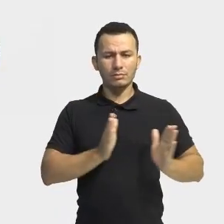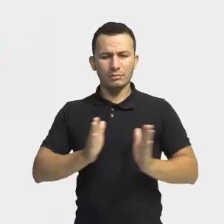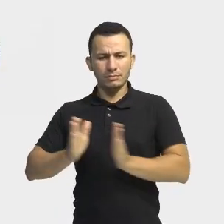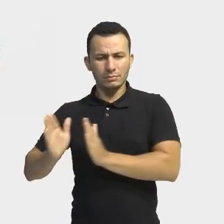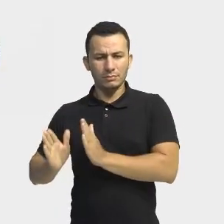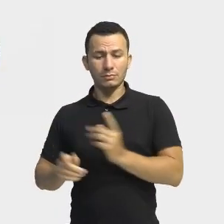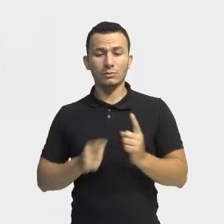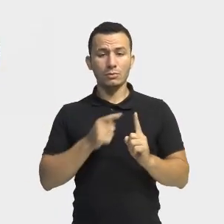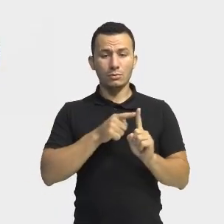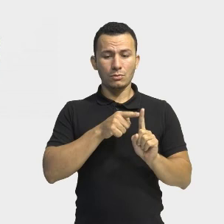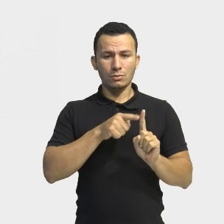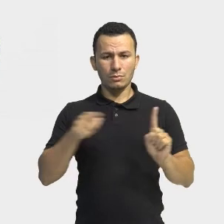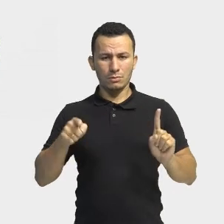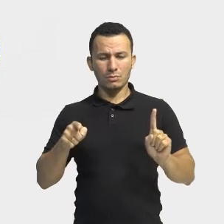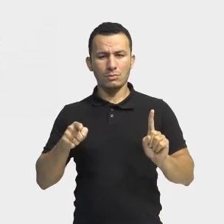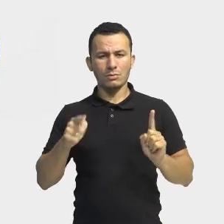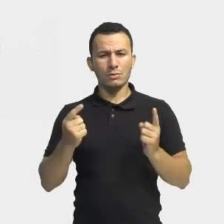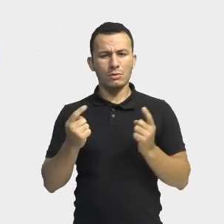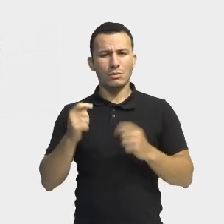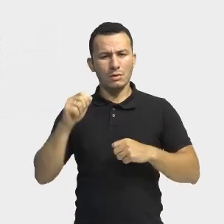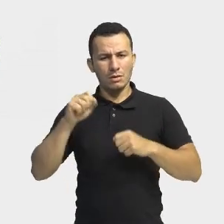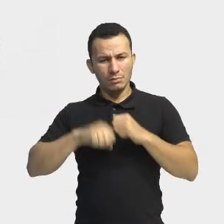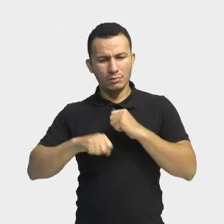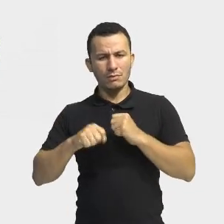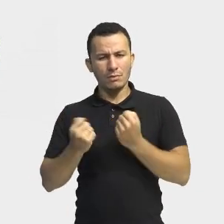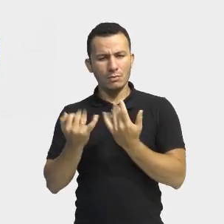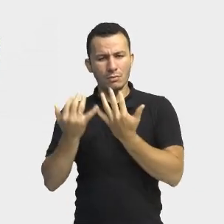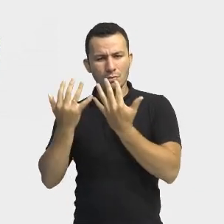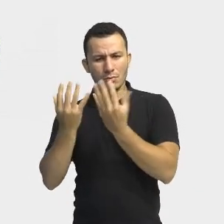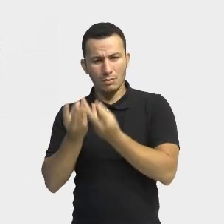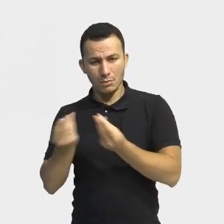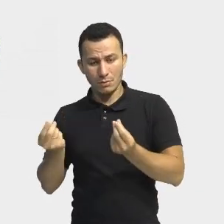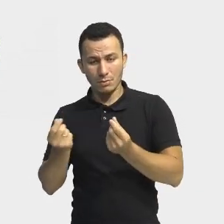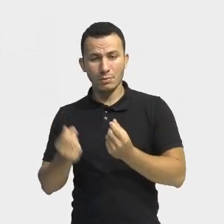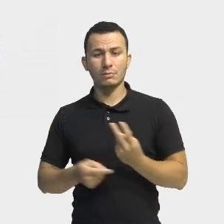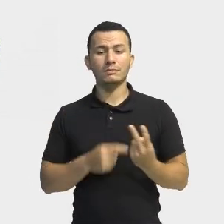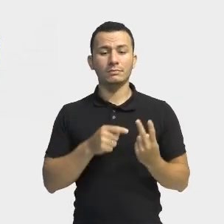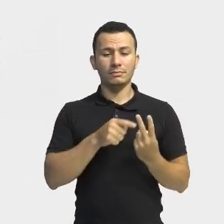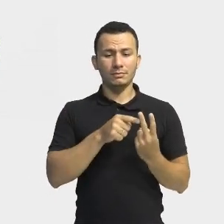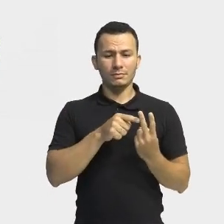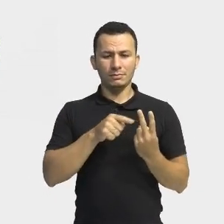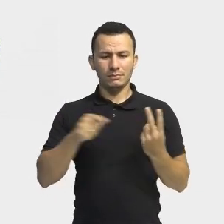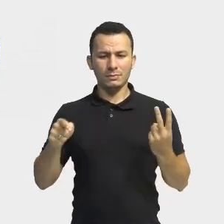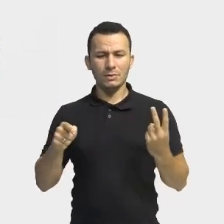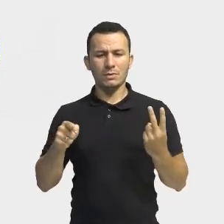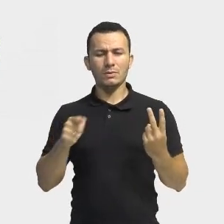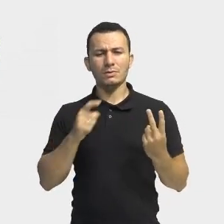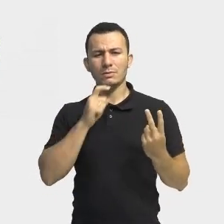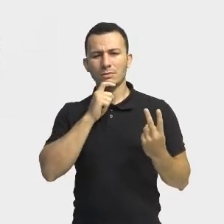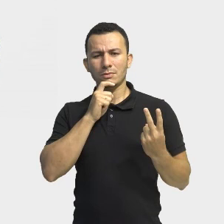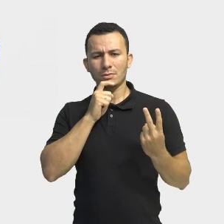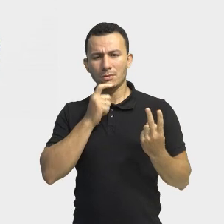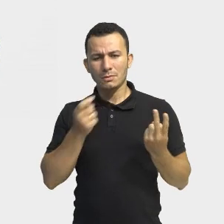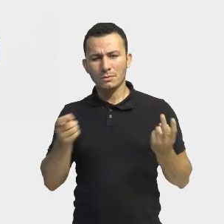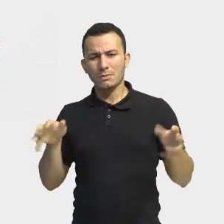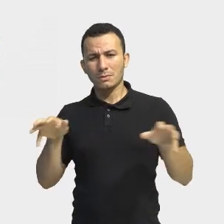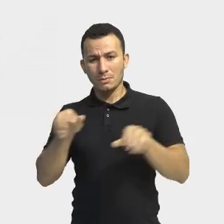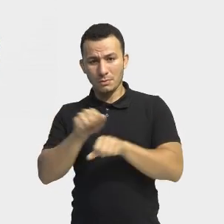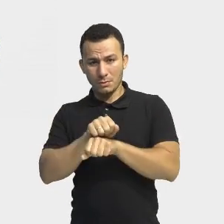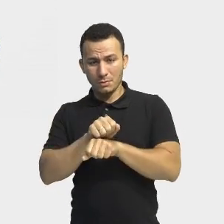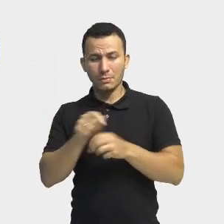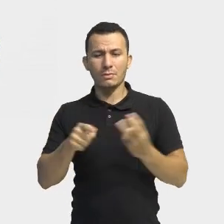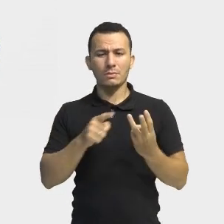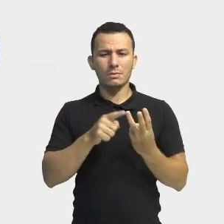1. Queima do carvão. 2. Fusão do gelo a temperatura de 25 graus Celsius. 3. Combustão